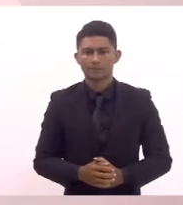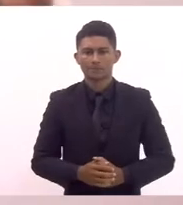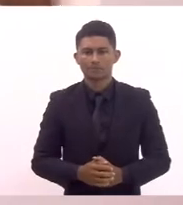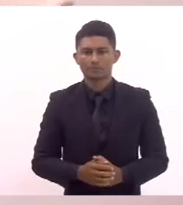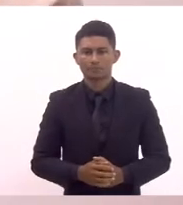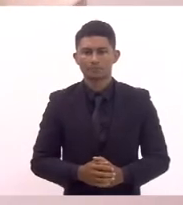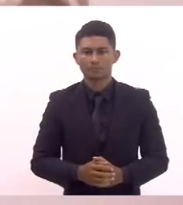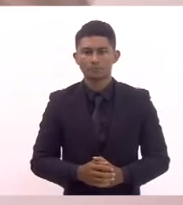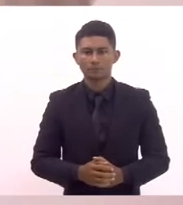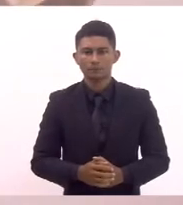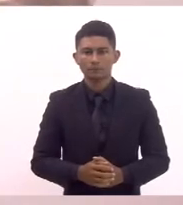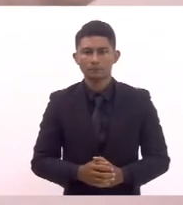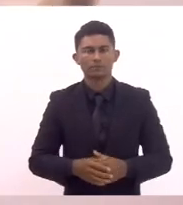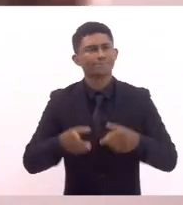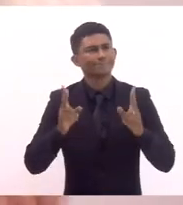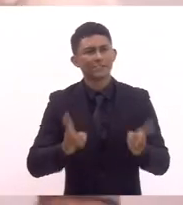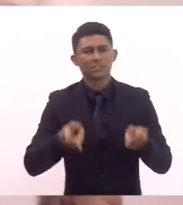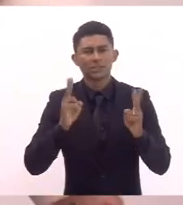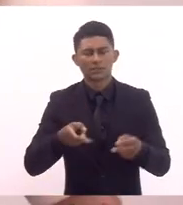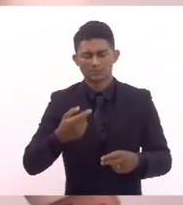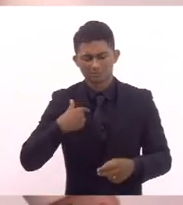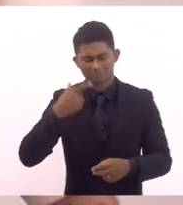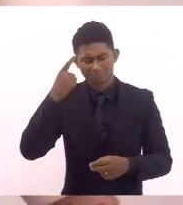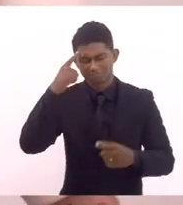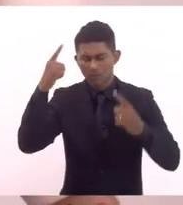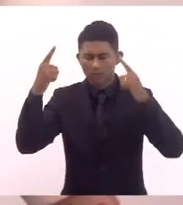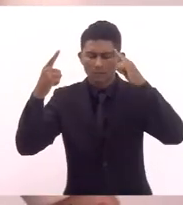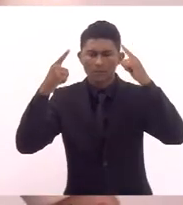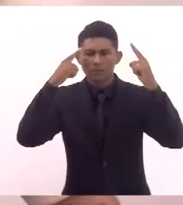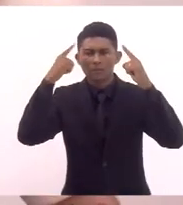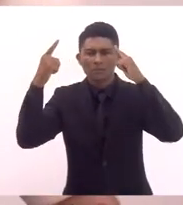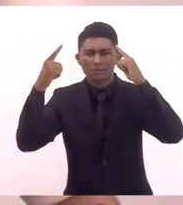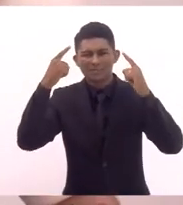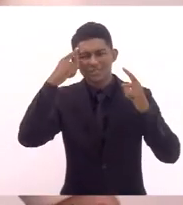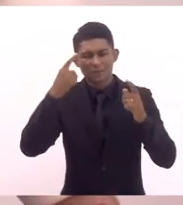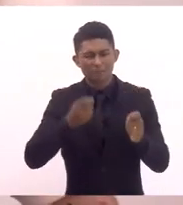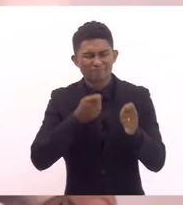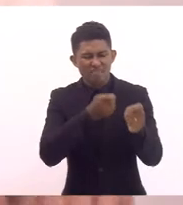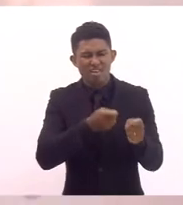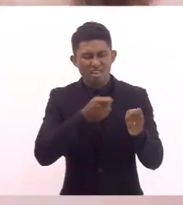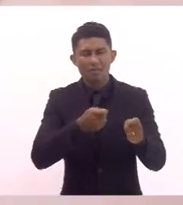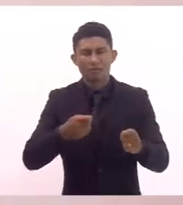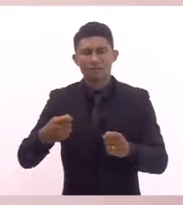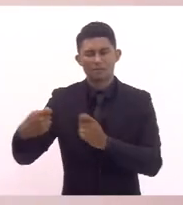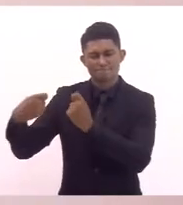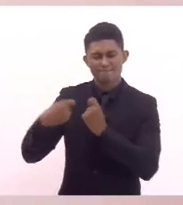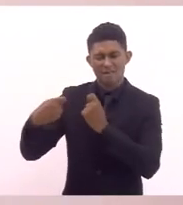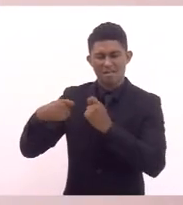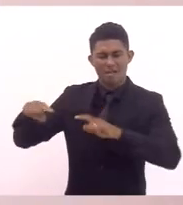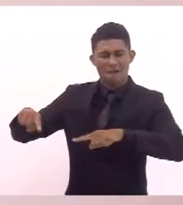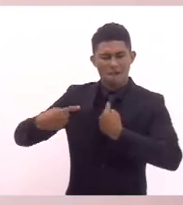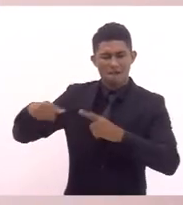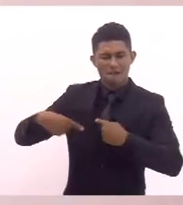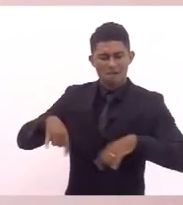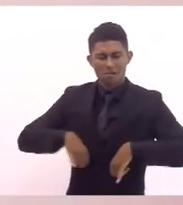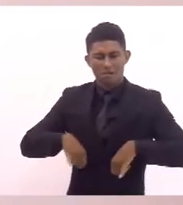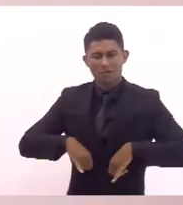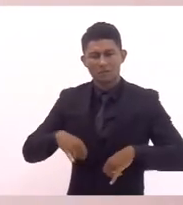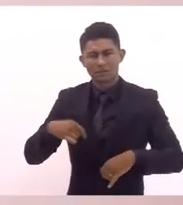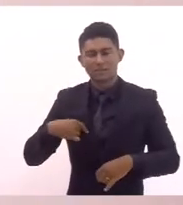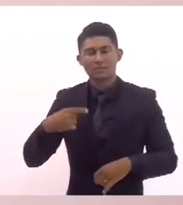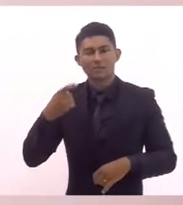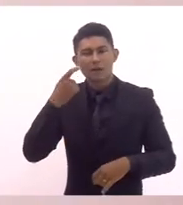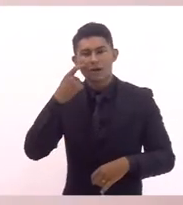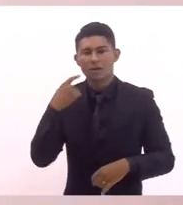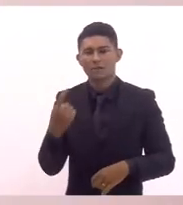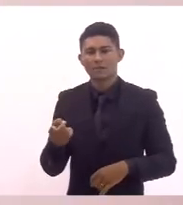e eu sempre tem esses fantasmas aqui da da questão da Tortura quando a gente tenta esquecer isso a gente vê uma pessoa que